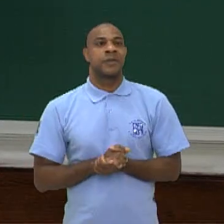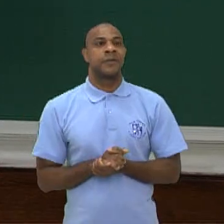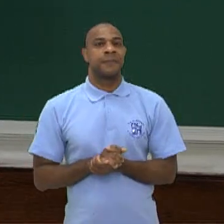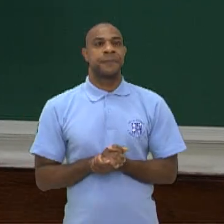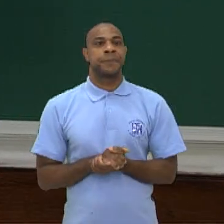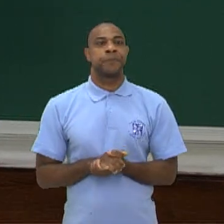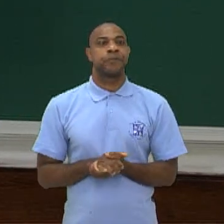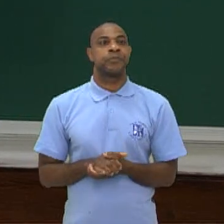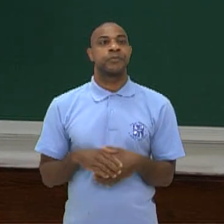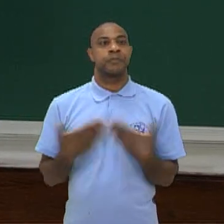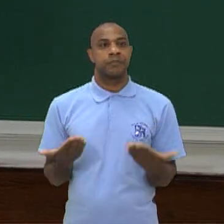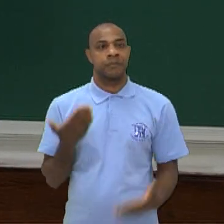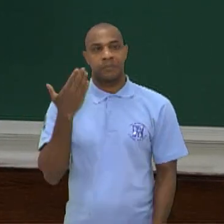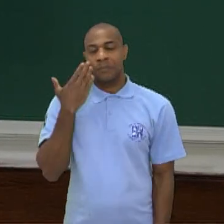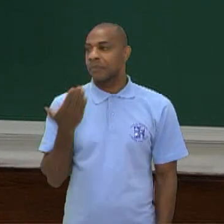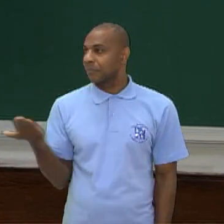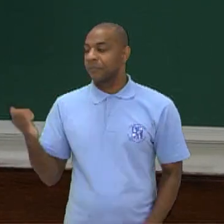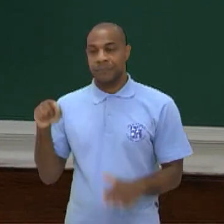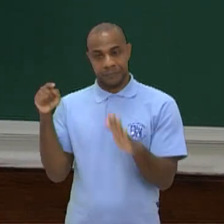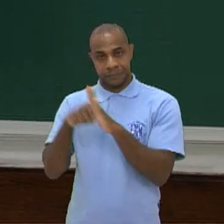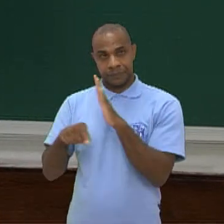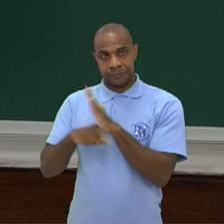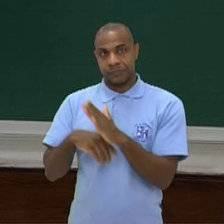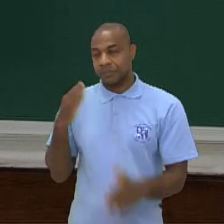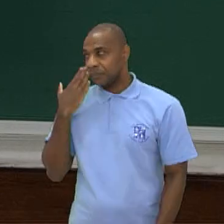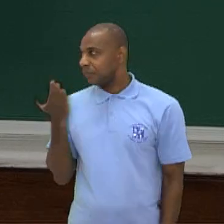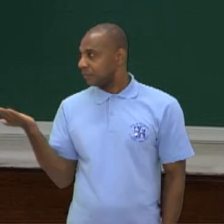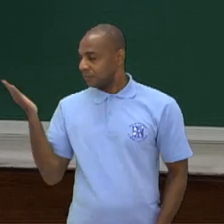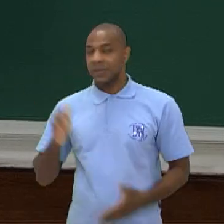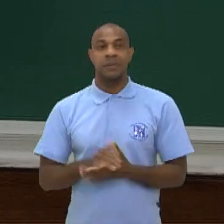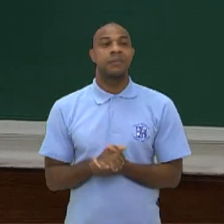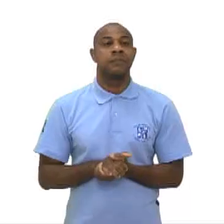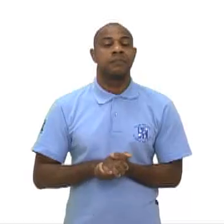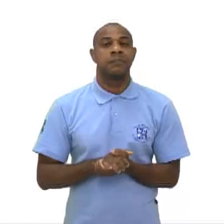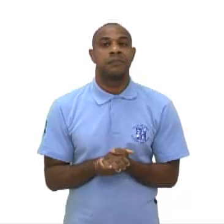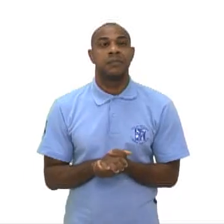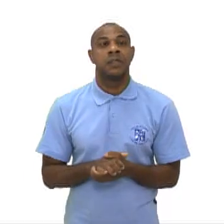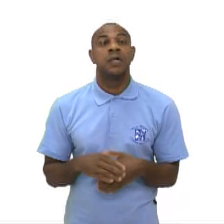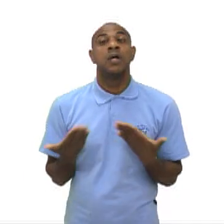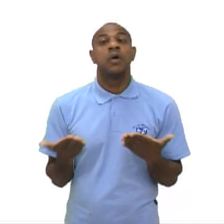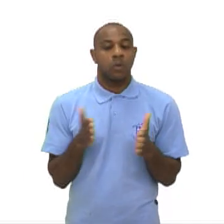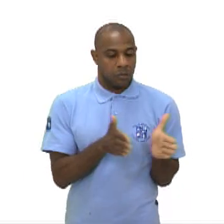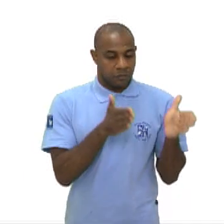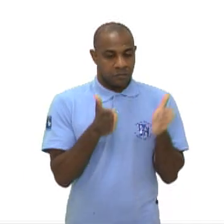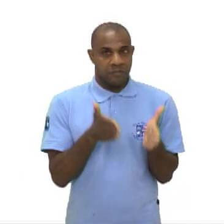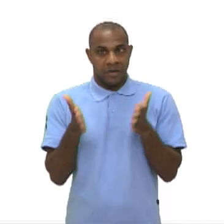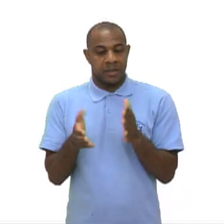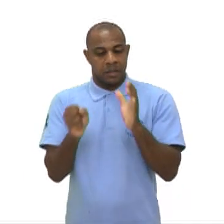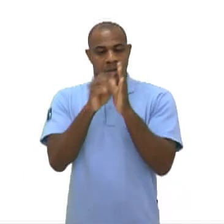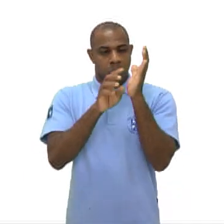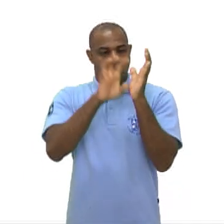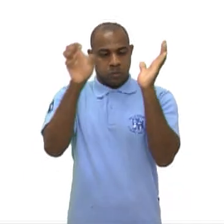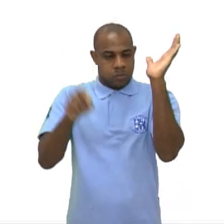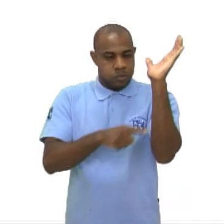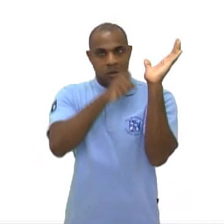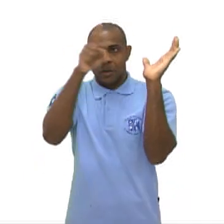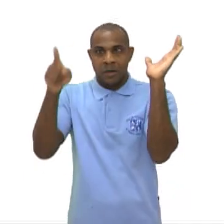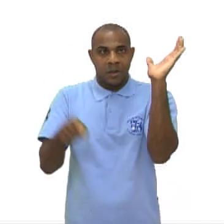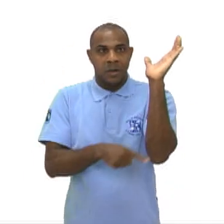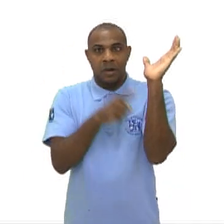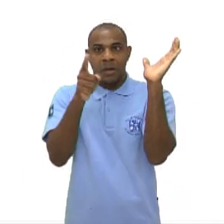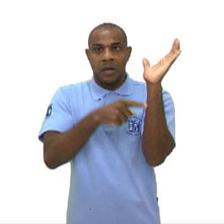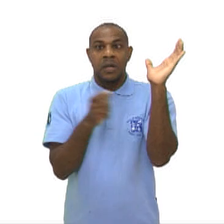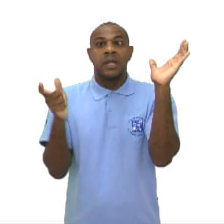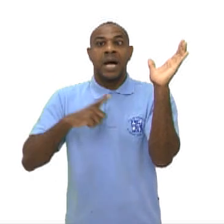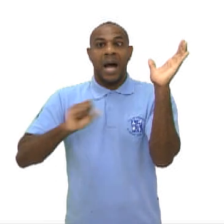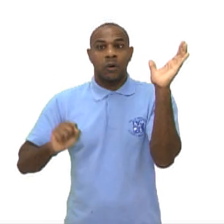os vulcões. Tá? Então, estão aqui esses processos. Mais um quiz sobre isso. Em qual fase da fotossíntese ocorre o sequestro do